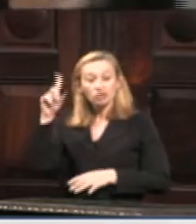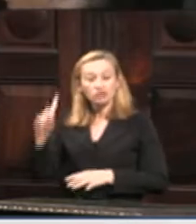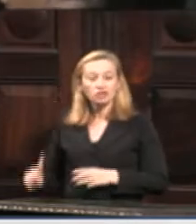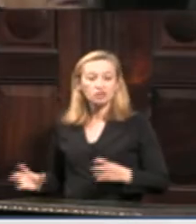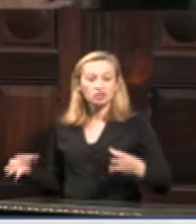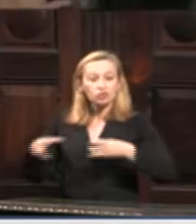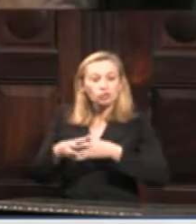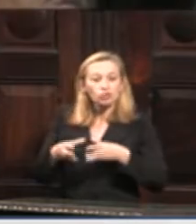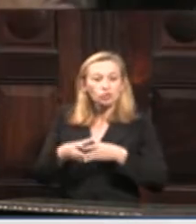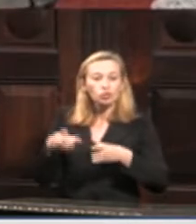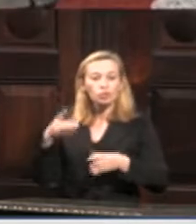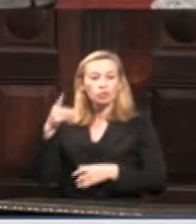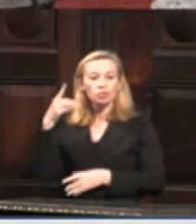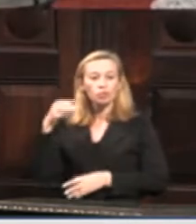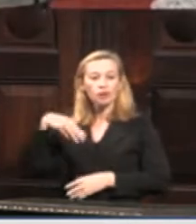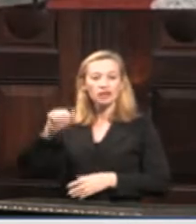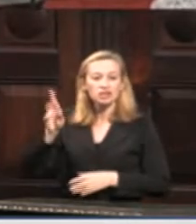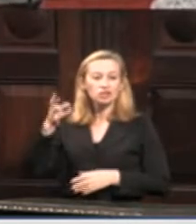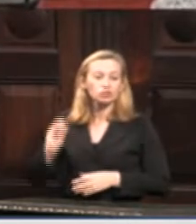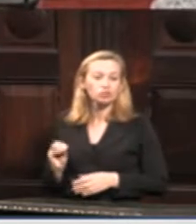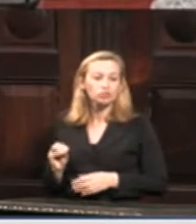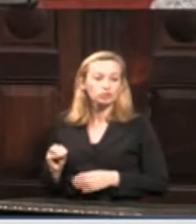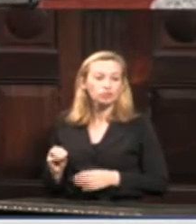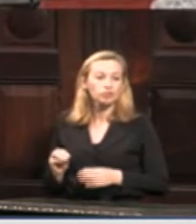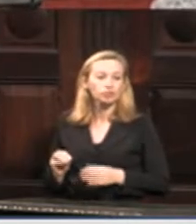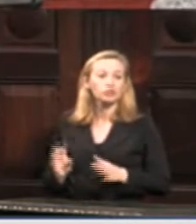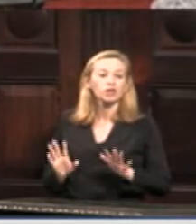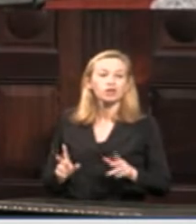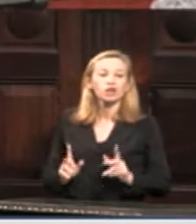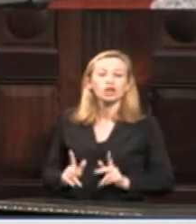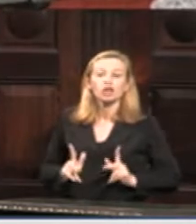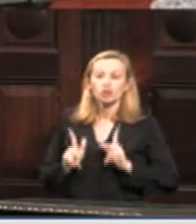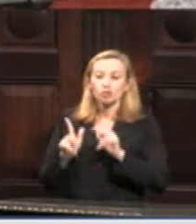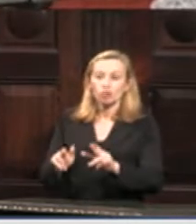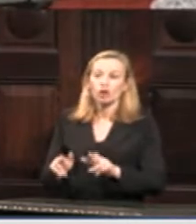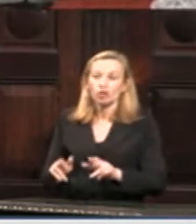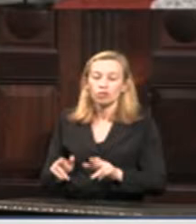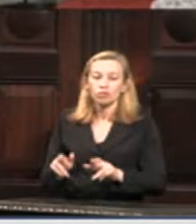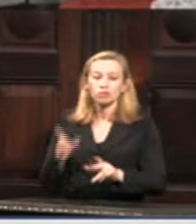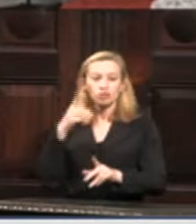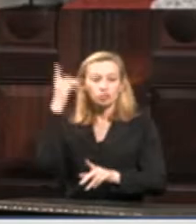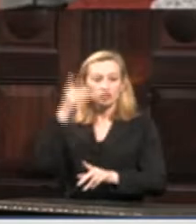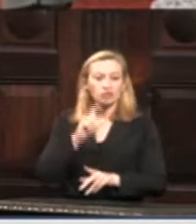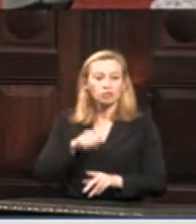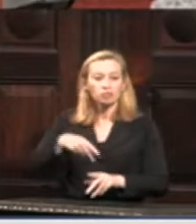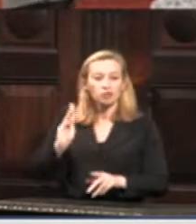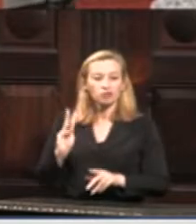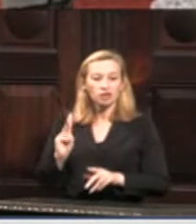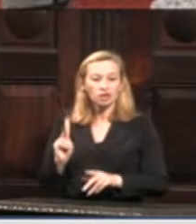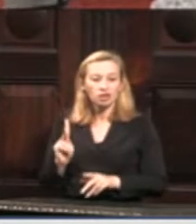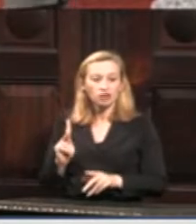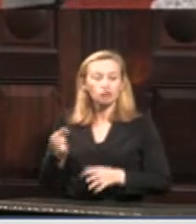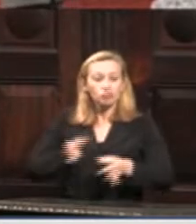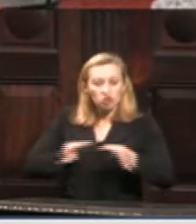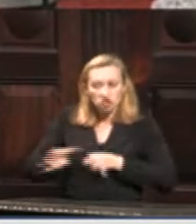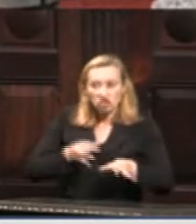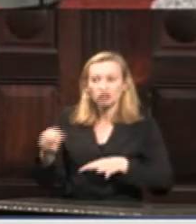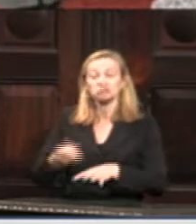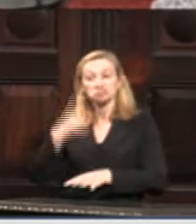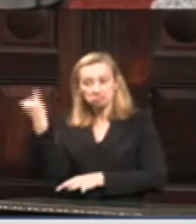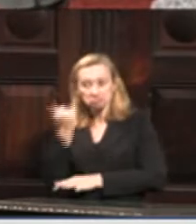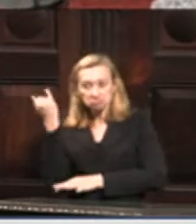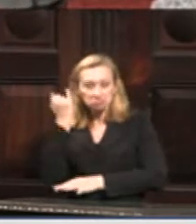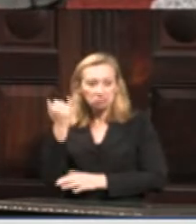Márcio Pacheco. Senhor presidente, da mesma forma que o deputado Valdec, o projeto é muito